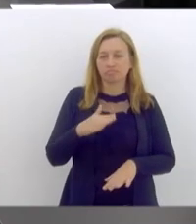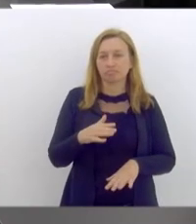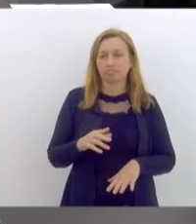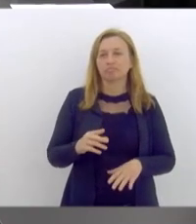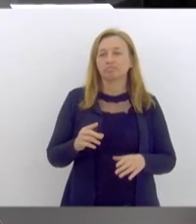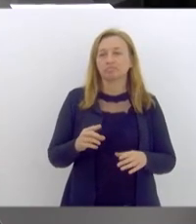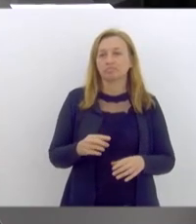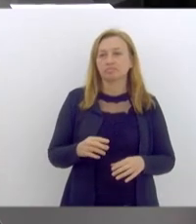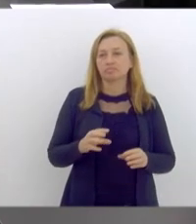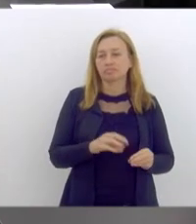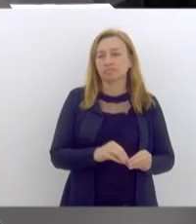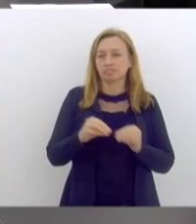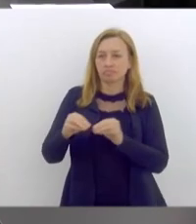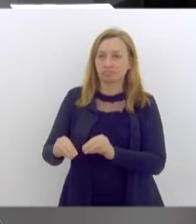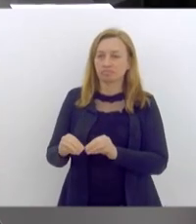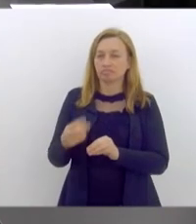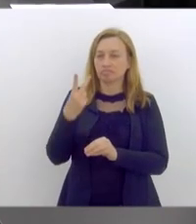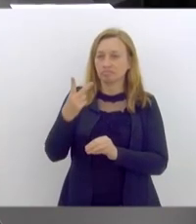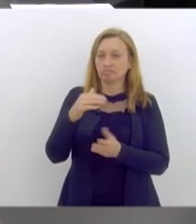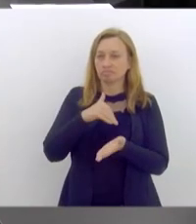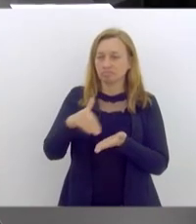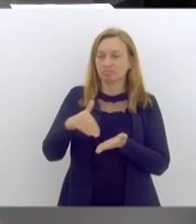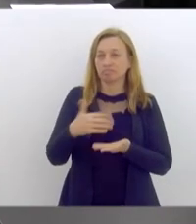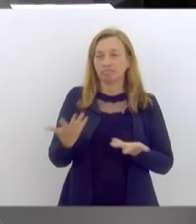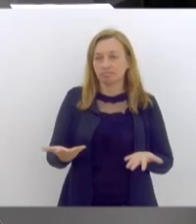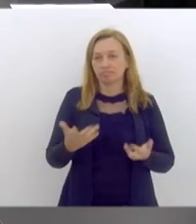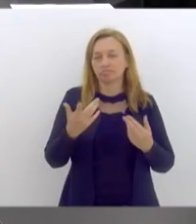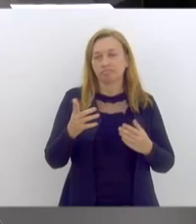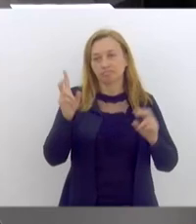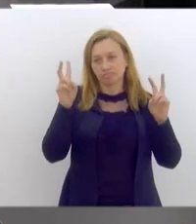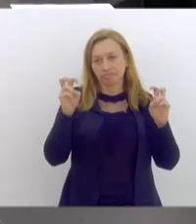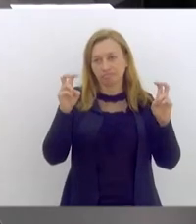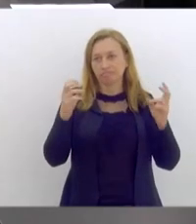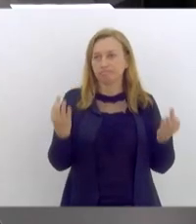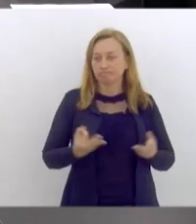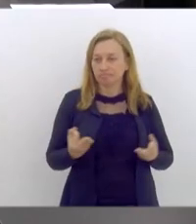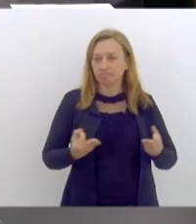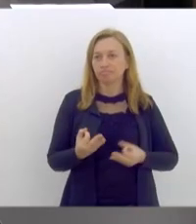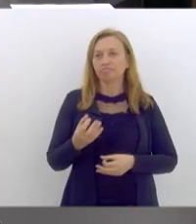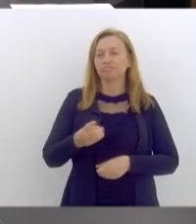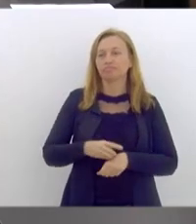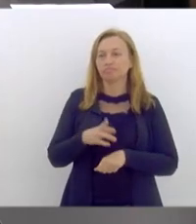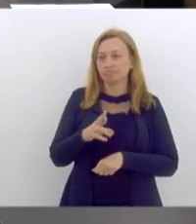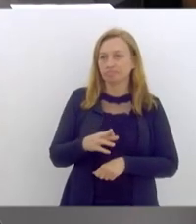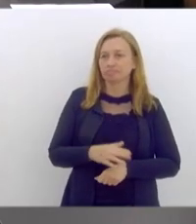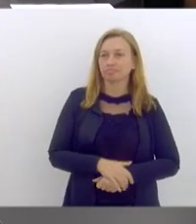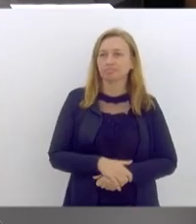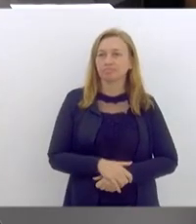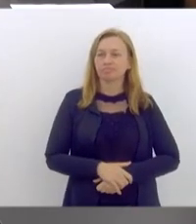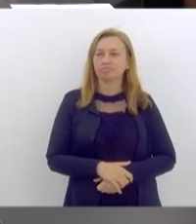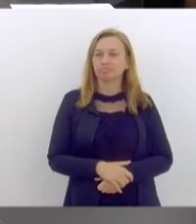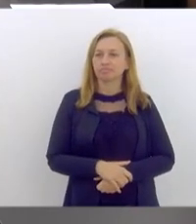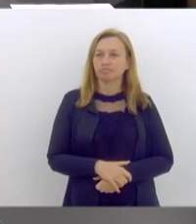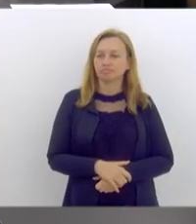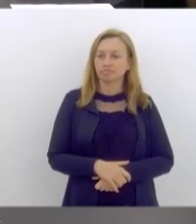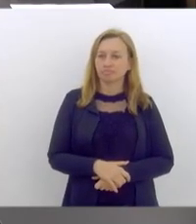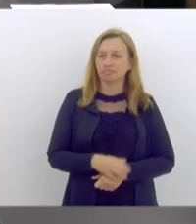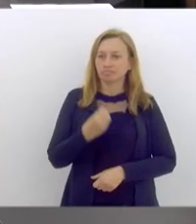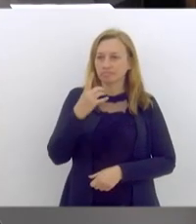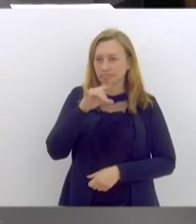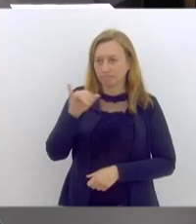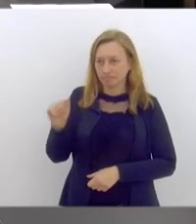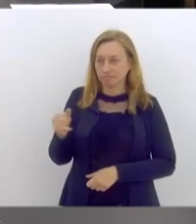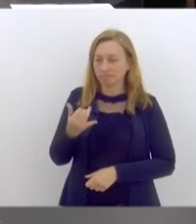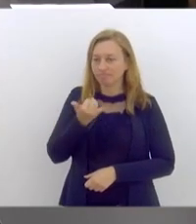secretários essa que a questão perfeitamente doutora Liliane boa tarde bom dia